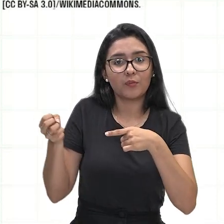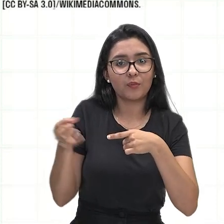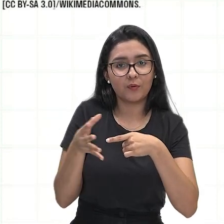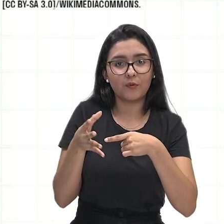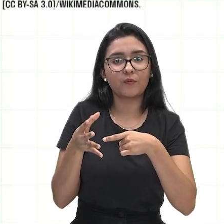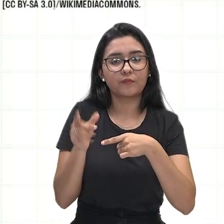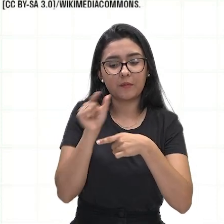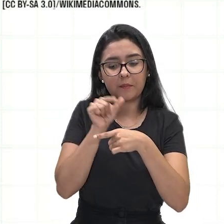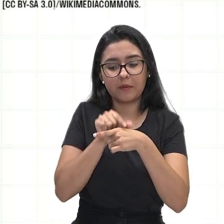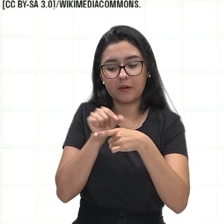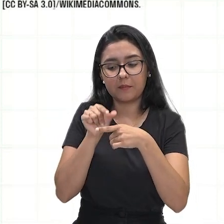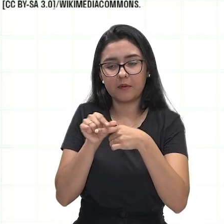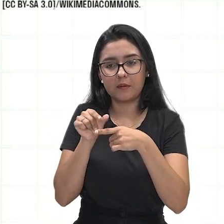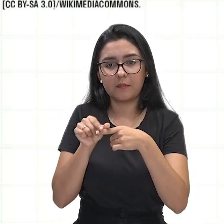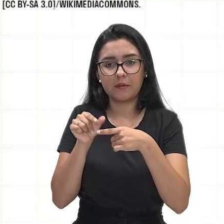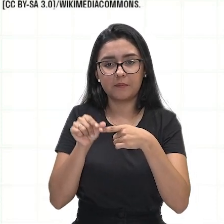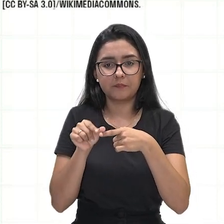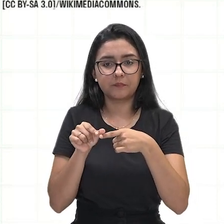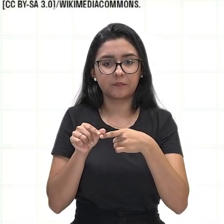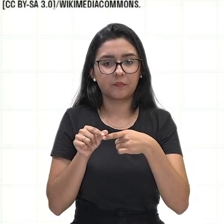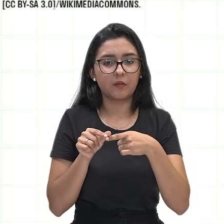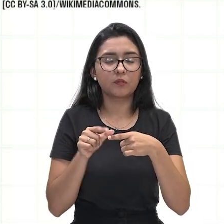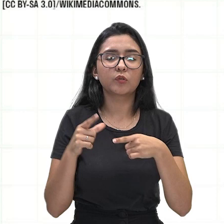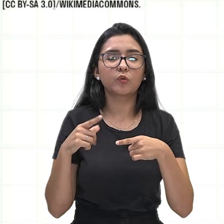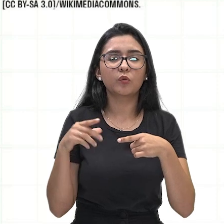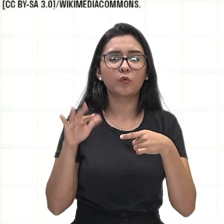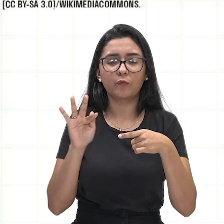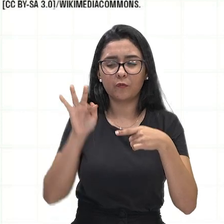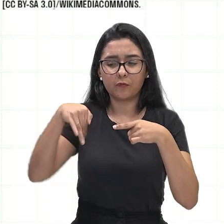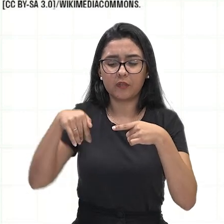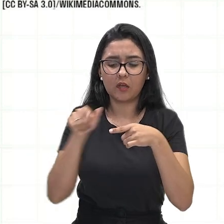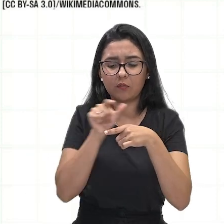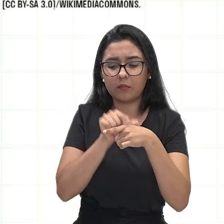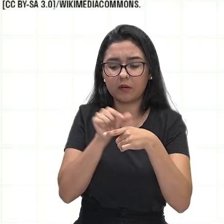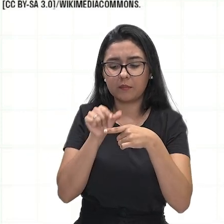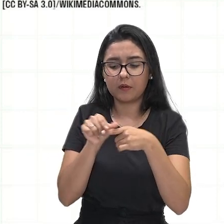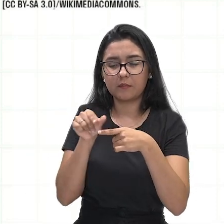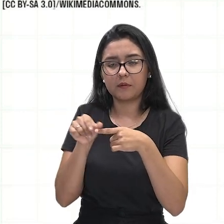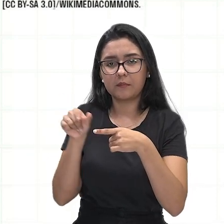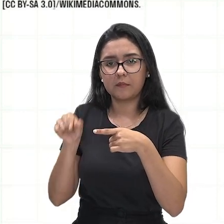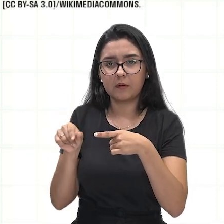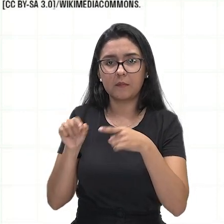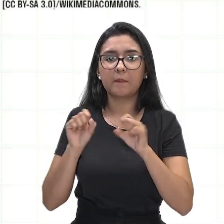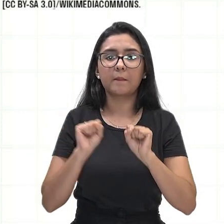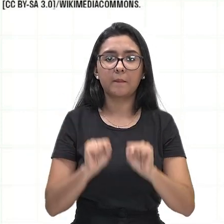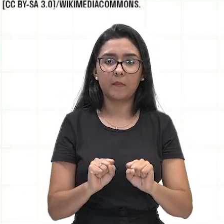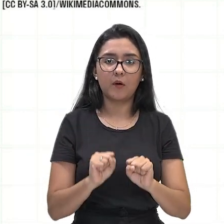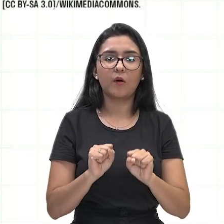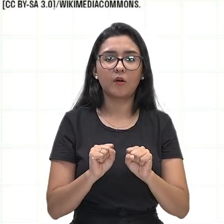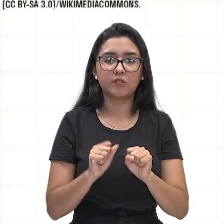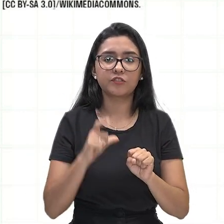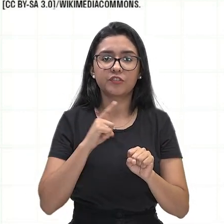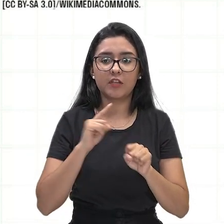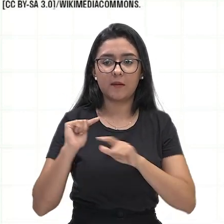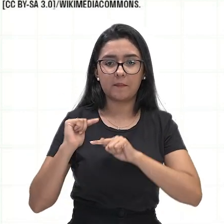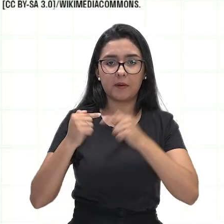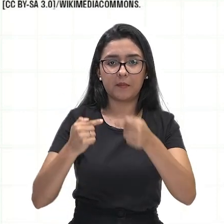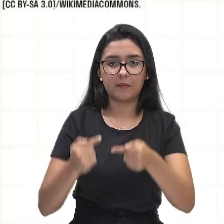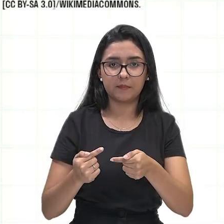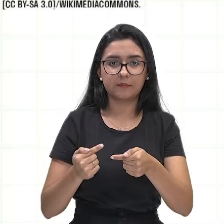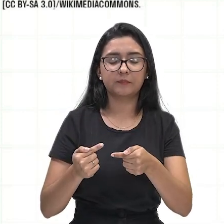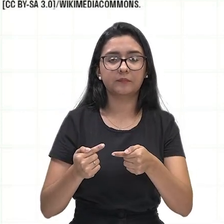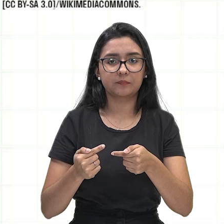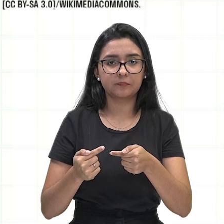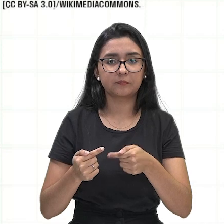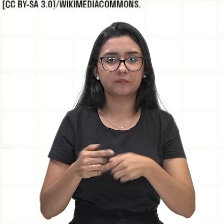certo? Essas que estão mais no final aqui, né, do corpo desse animal, elas podem estar grávidas e aí vão